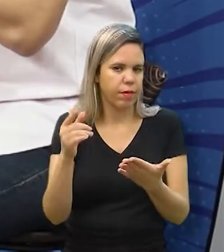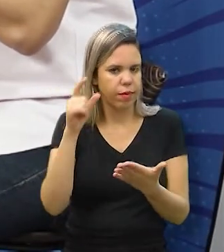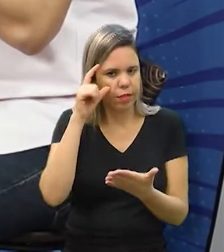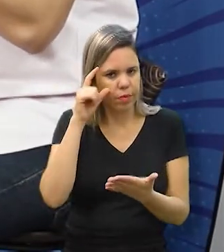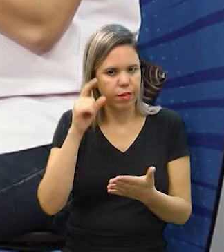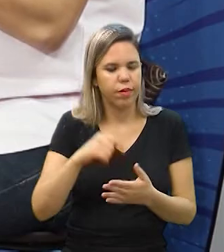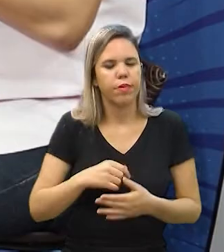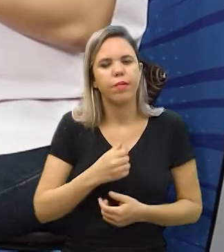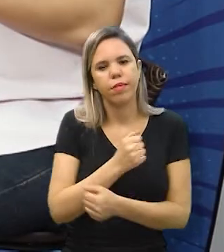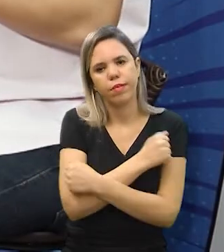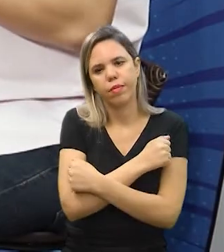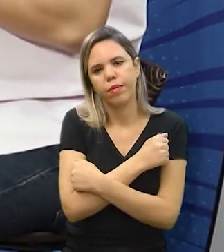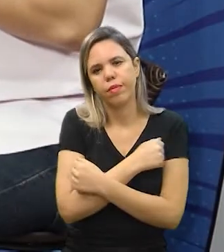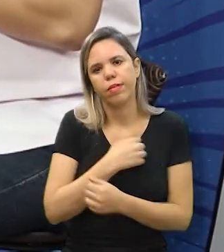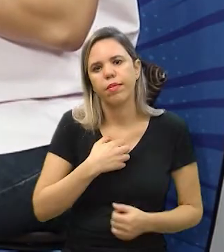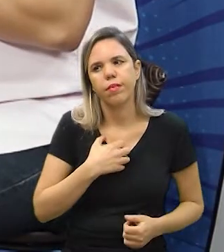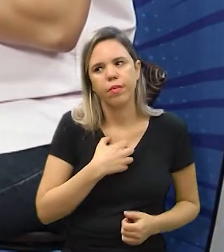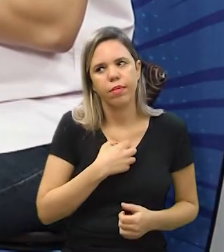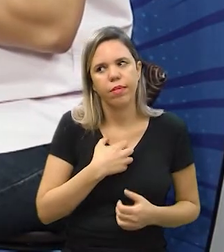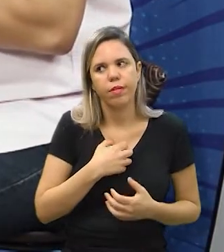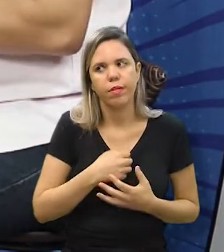Valeu, Rogério. Um abraço.